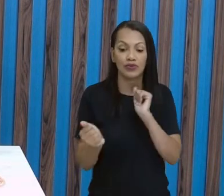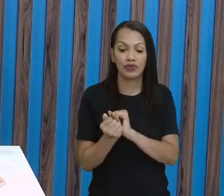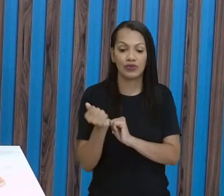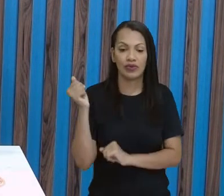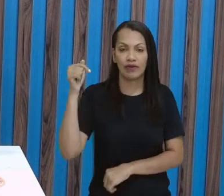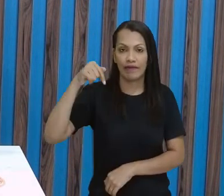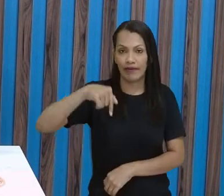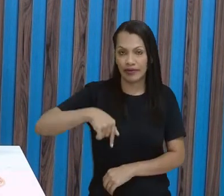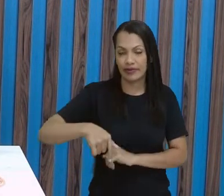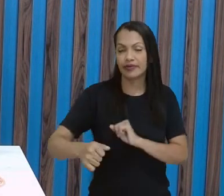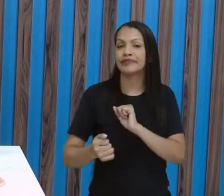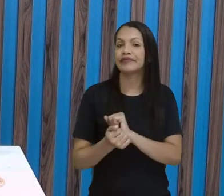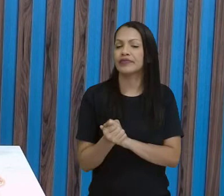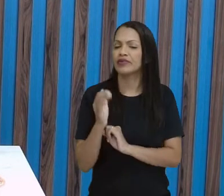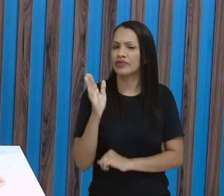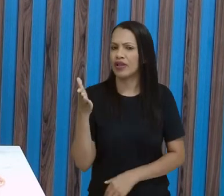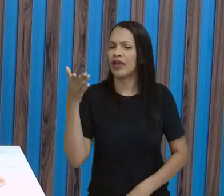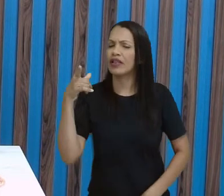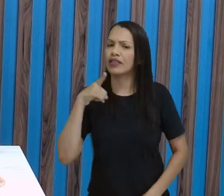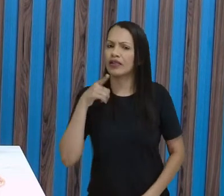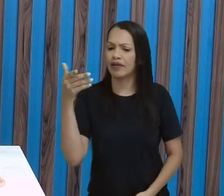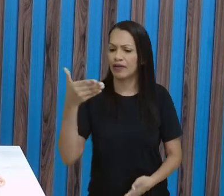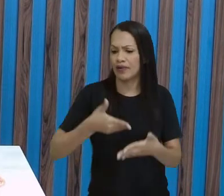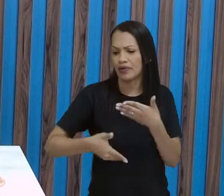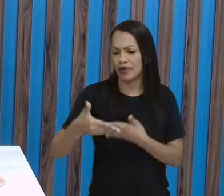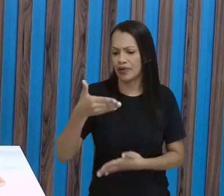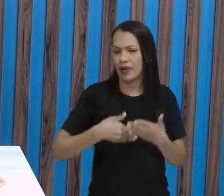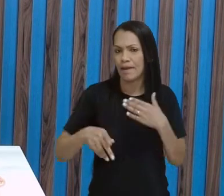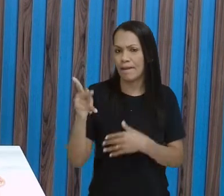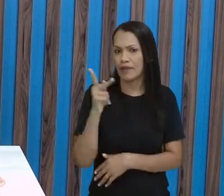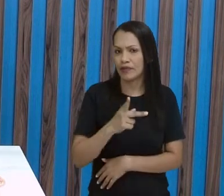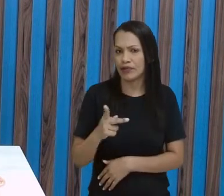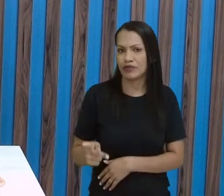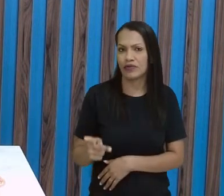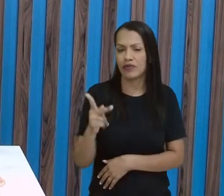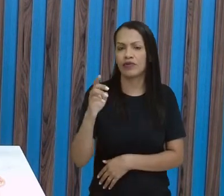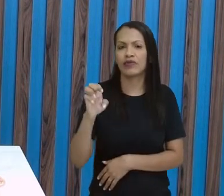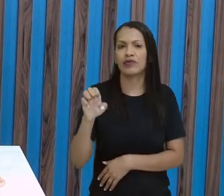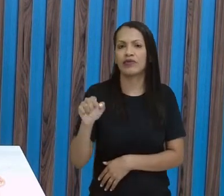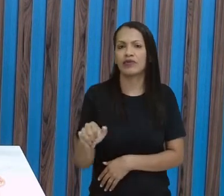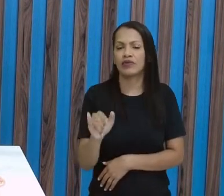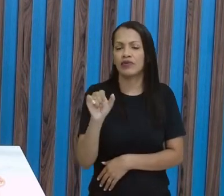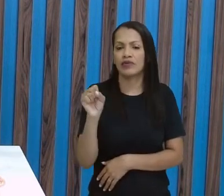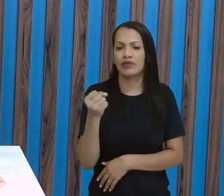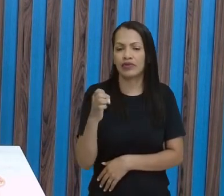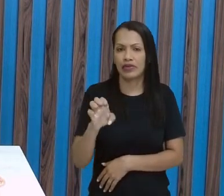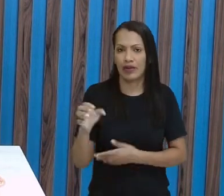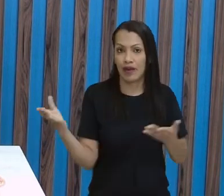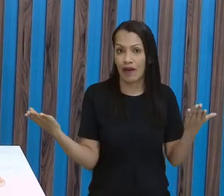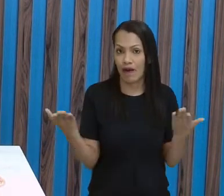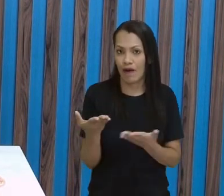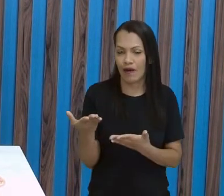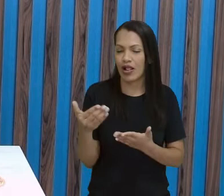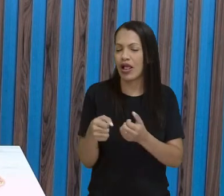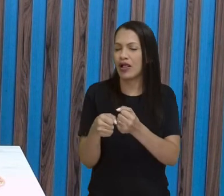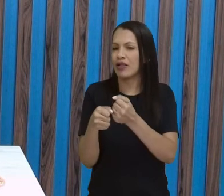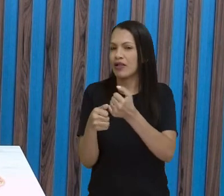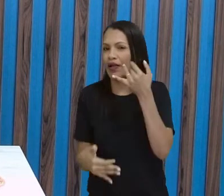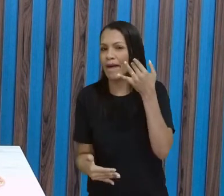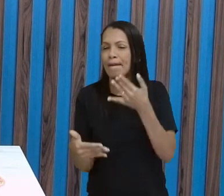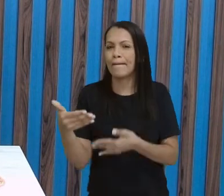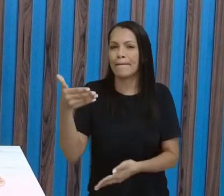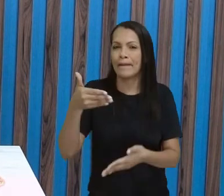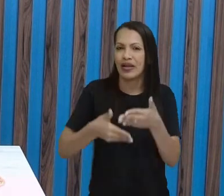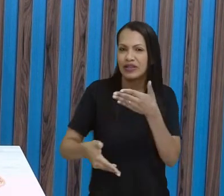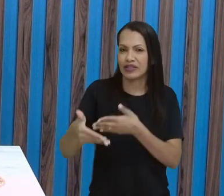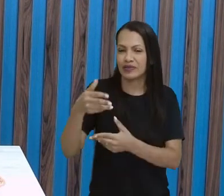Já temos aqui a participação da professora Casey, que só fez trocar de lugar comigo. Ela agora está lá no chat para acompanhar a